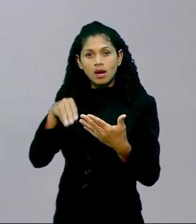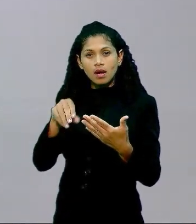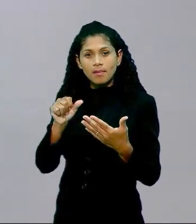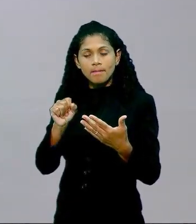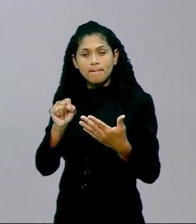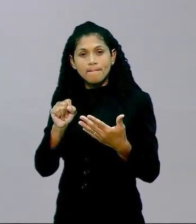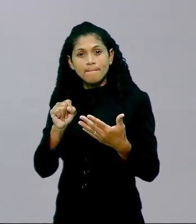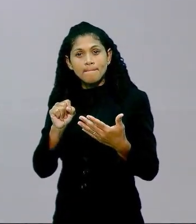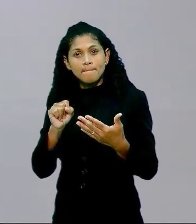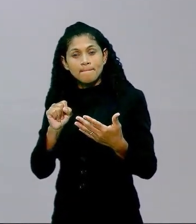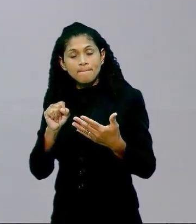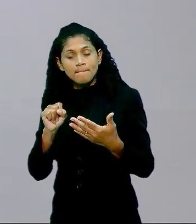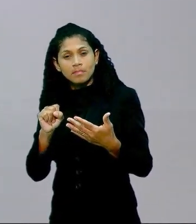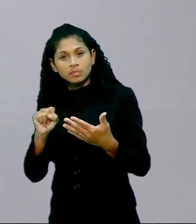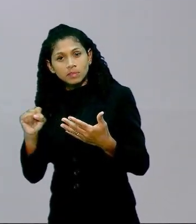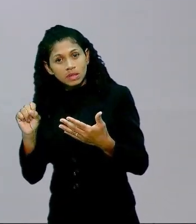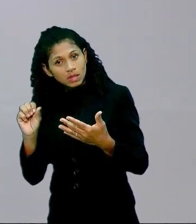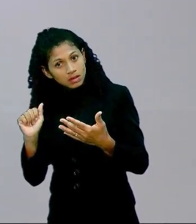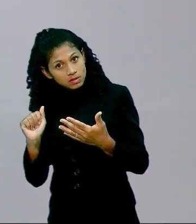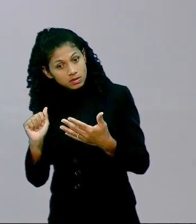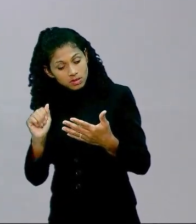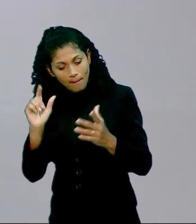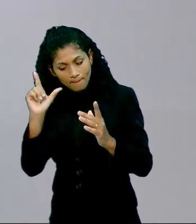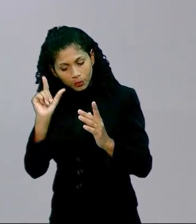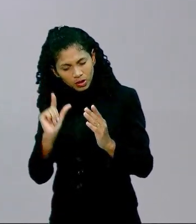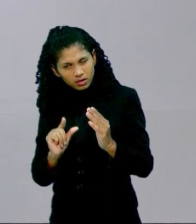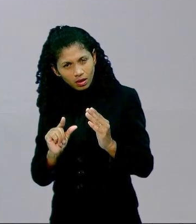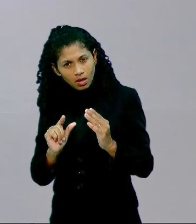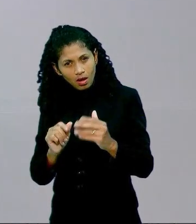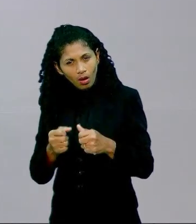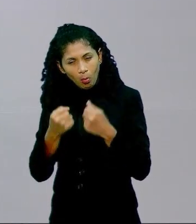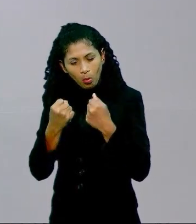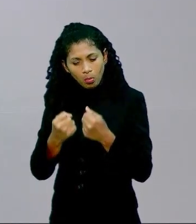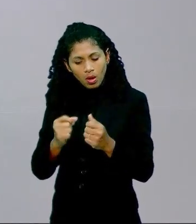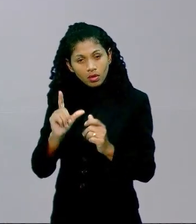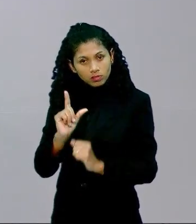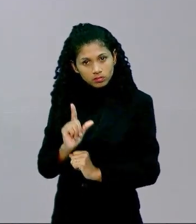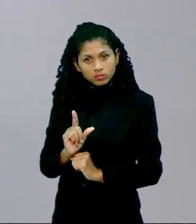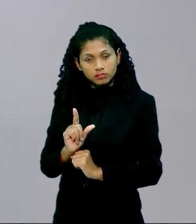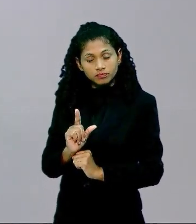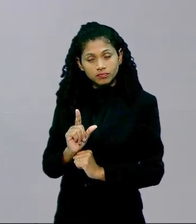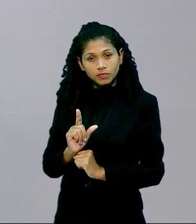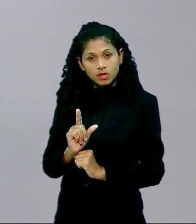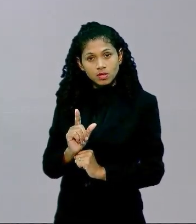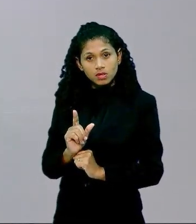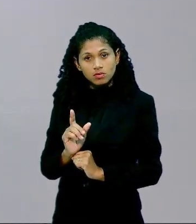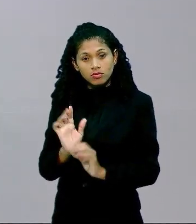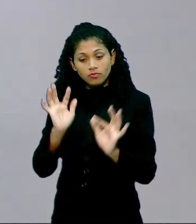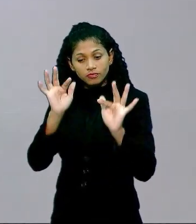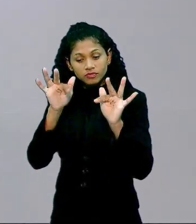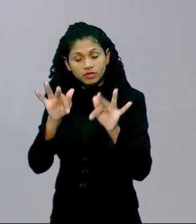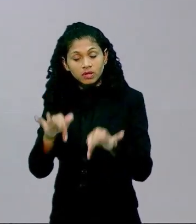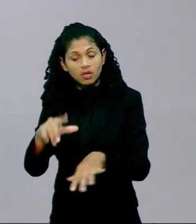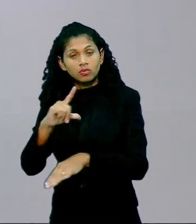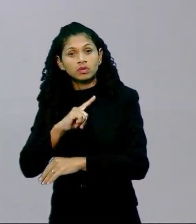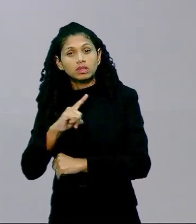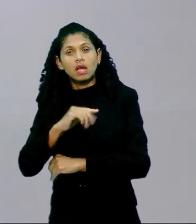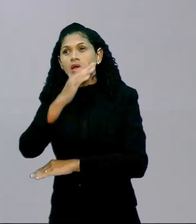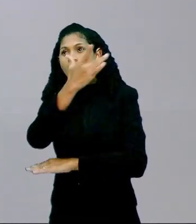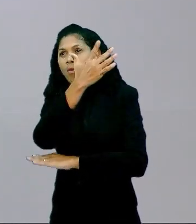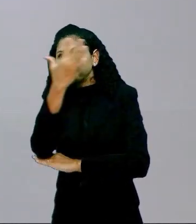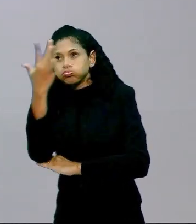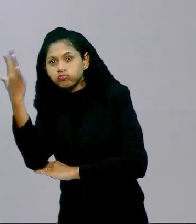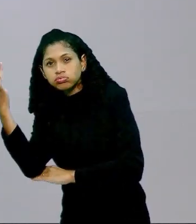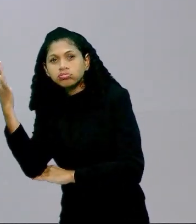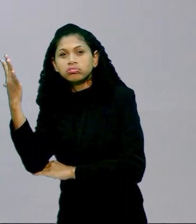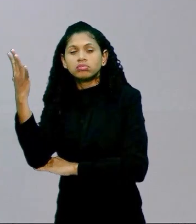com menor peso e acabou com uma comunidade com plantas, com animais